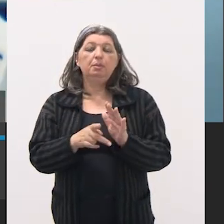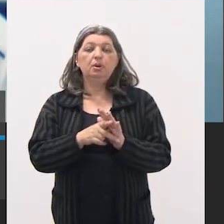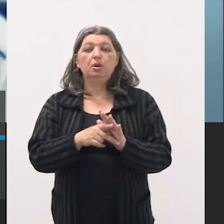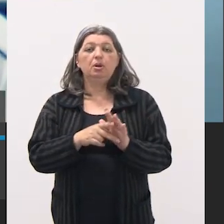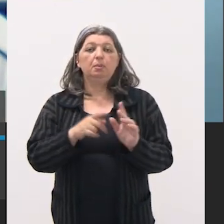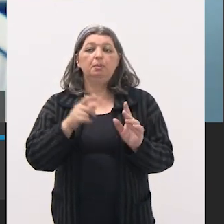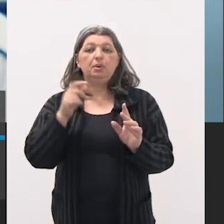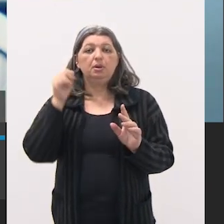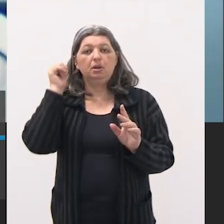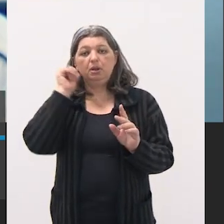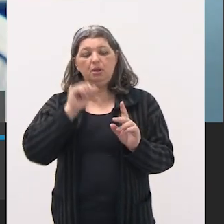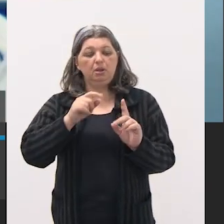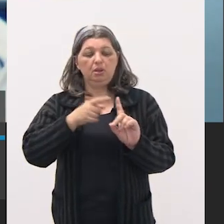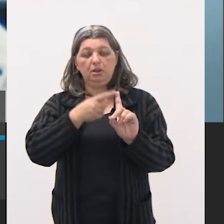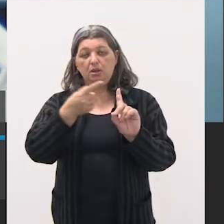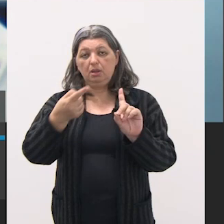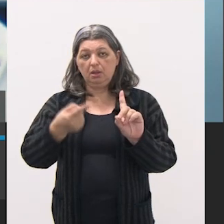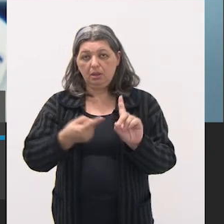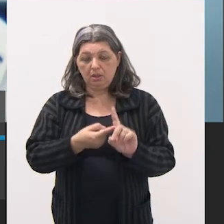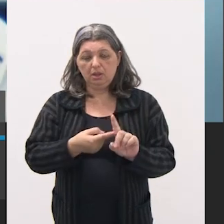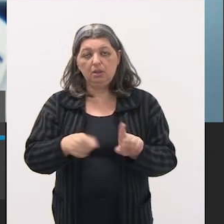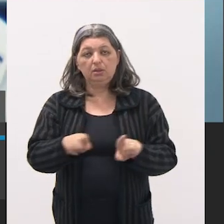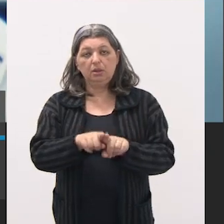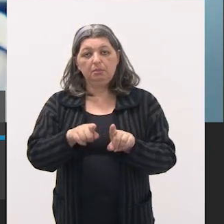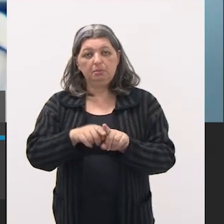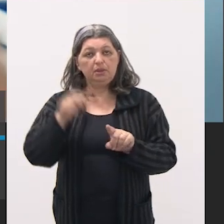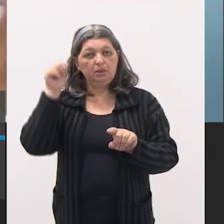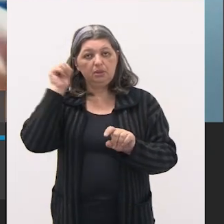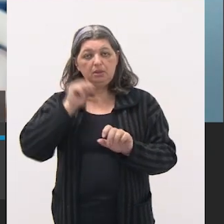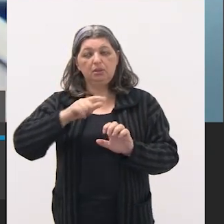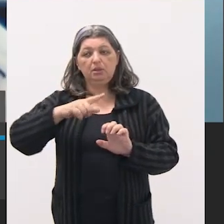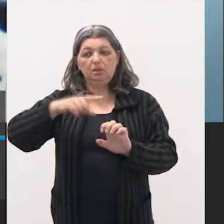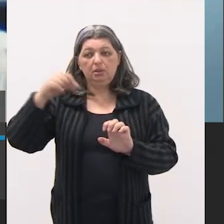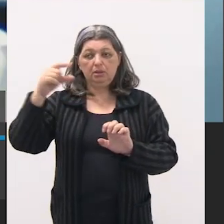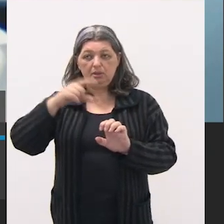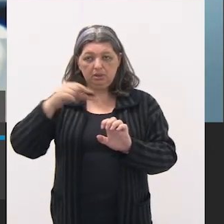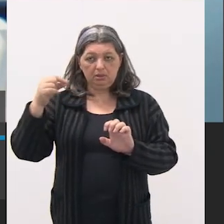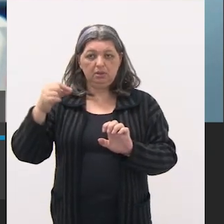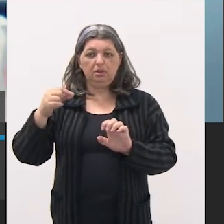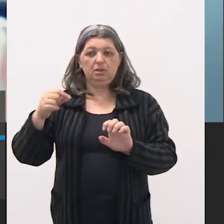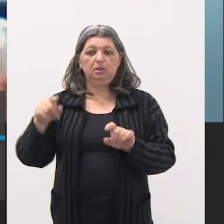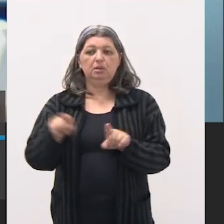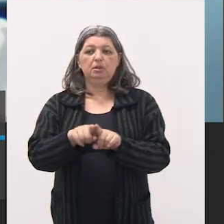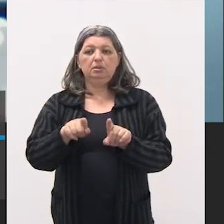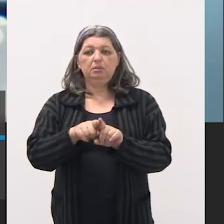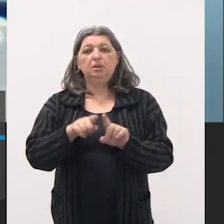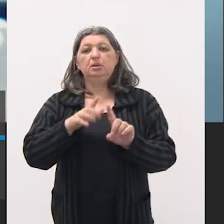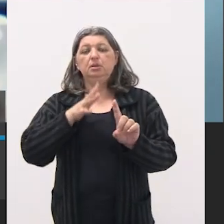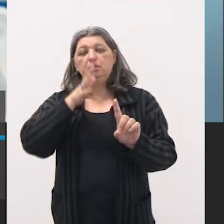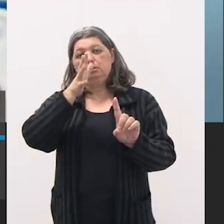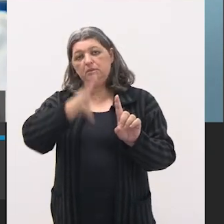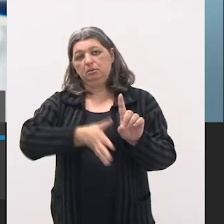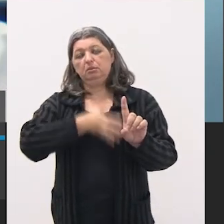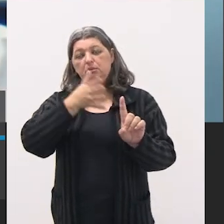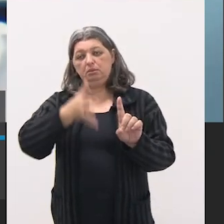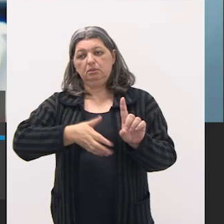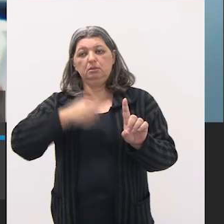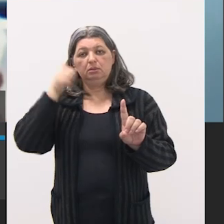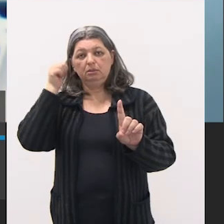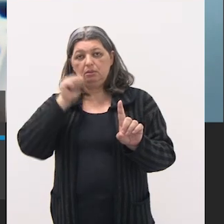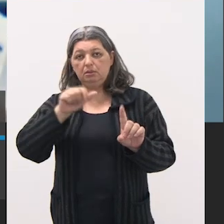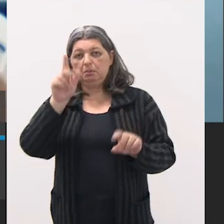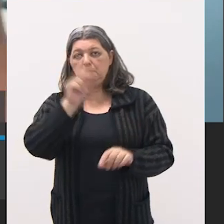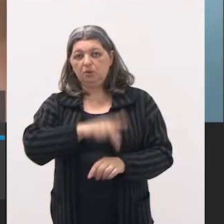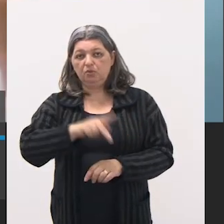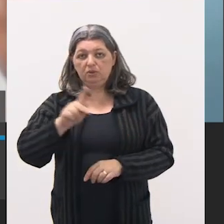o papel de empreendedora, o papel de empregadora, o papel de professora,